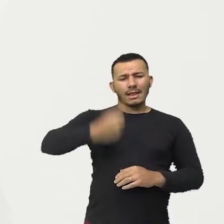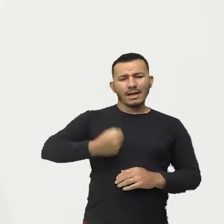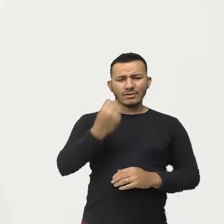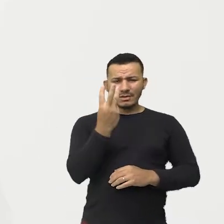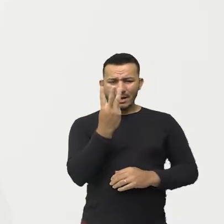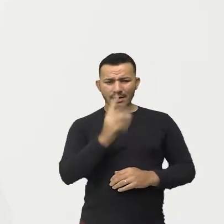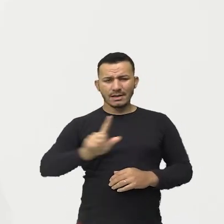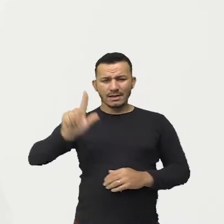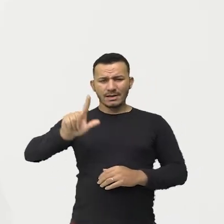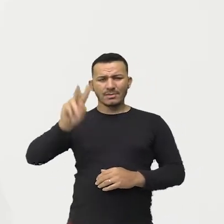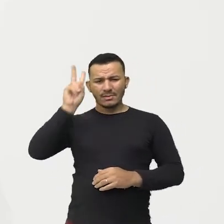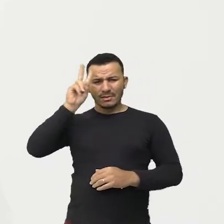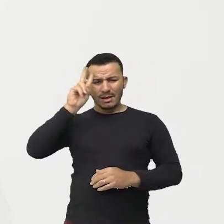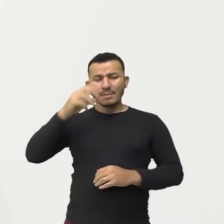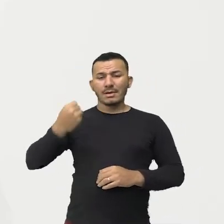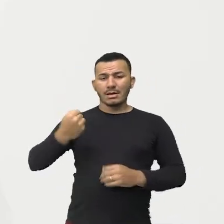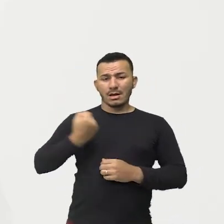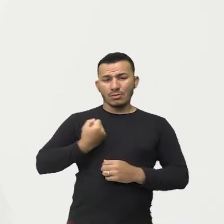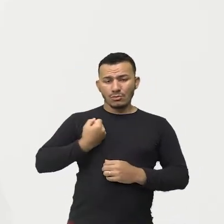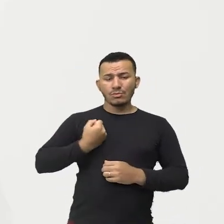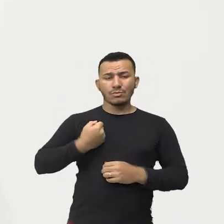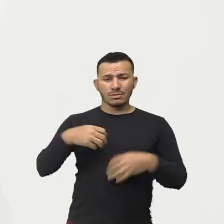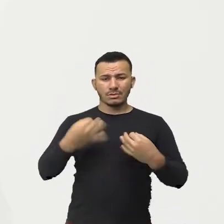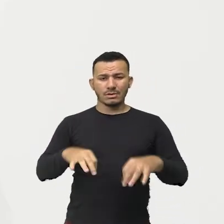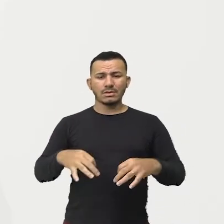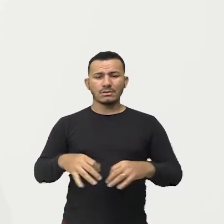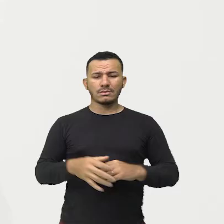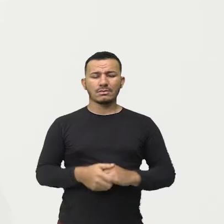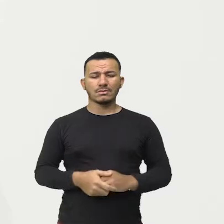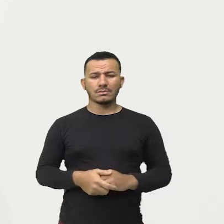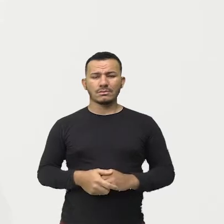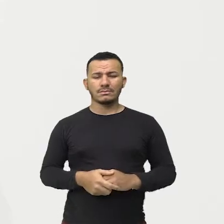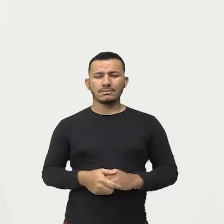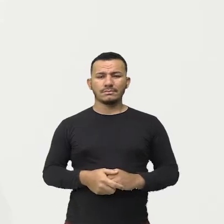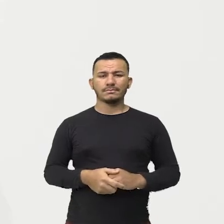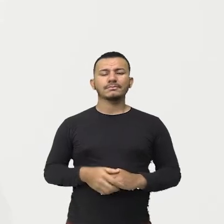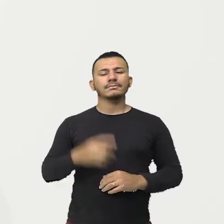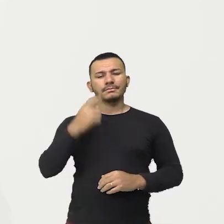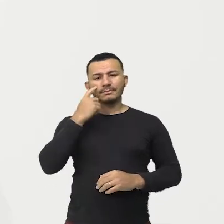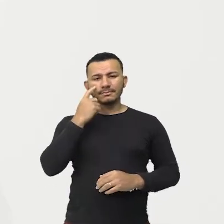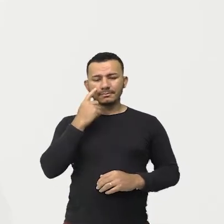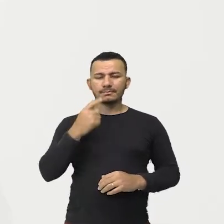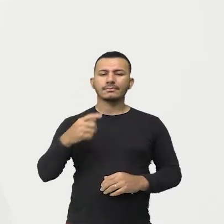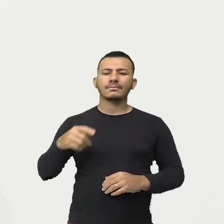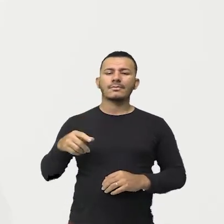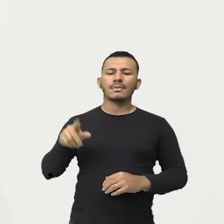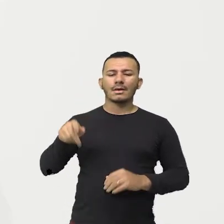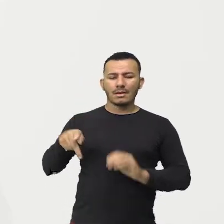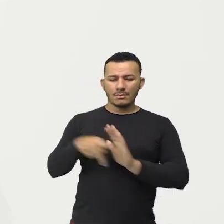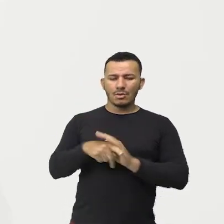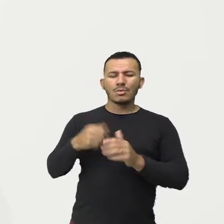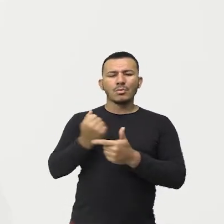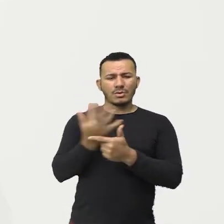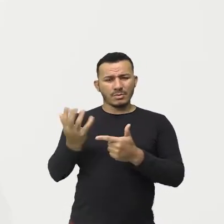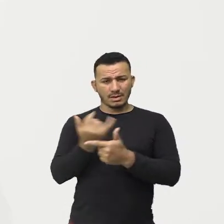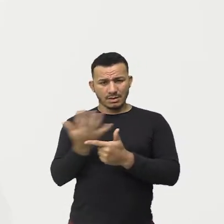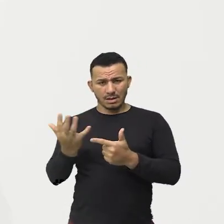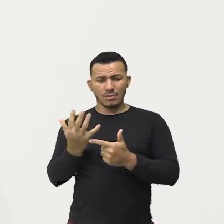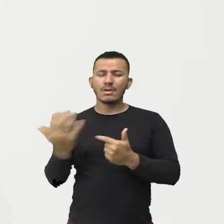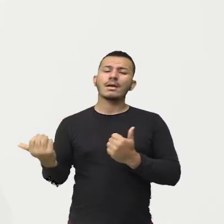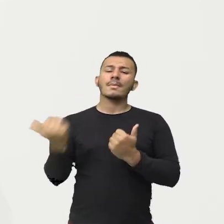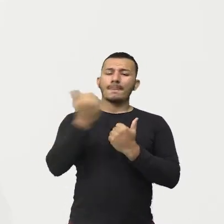lembra que nós estamos trabalhando o valor numérico da expressão algébrica, tá legal? Atenção, ó, isso aqui é uma expressão algébrica e a gente